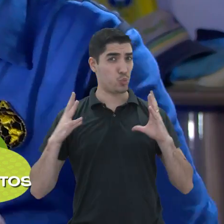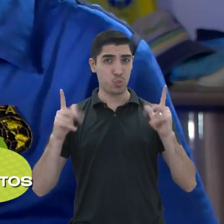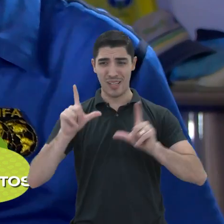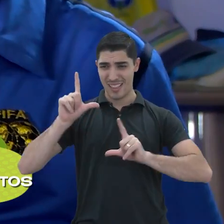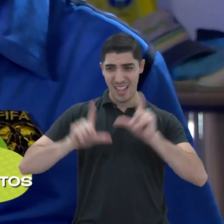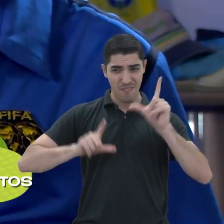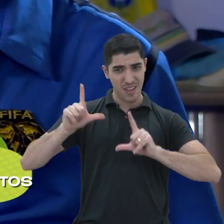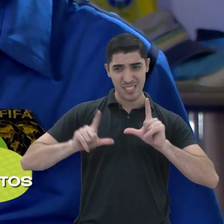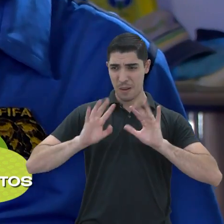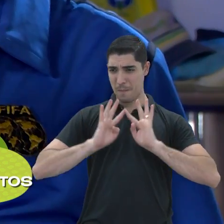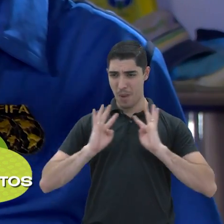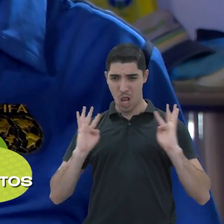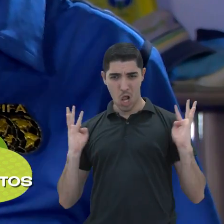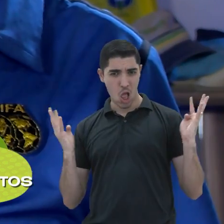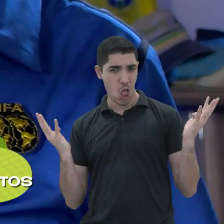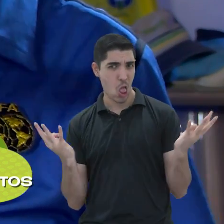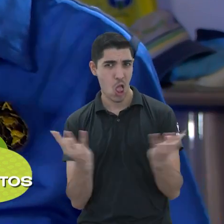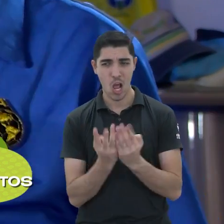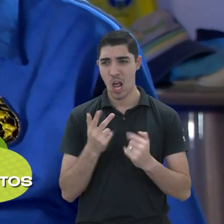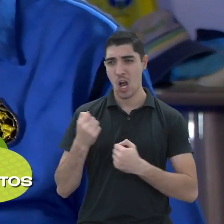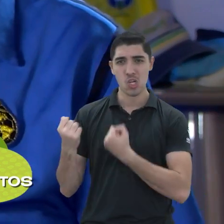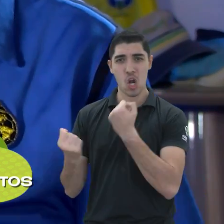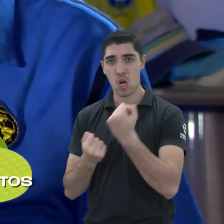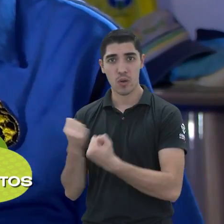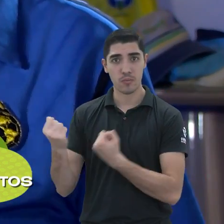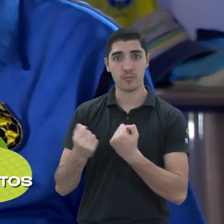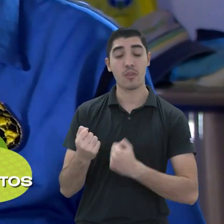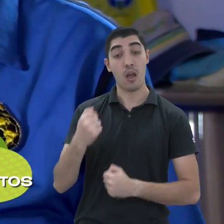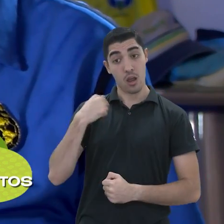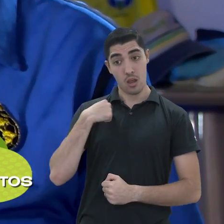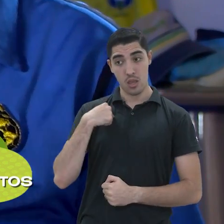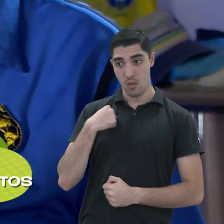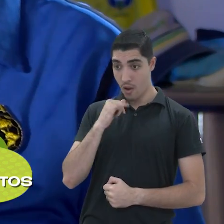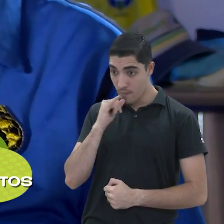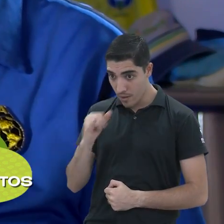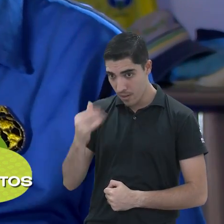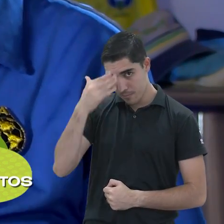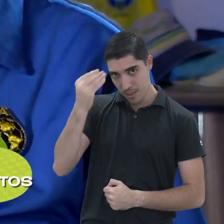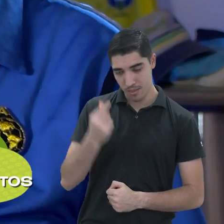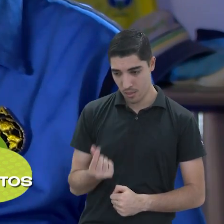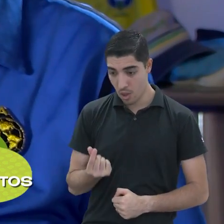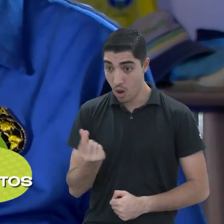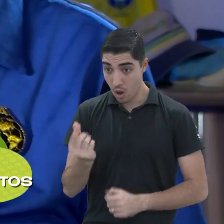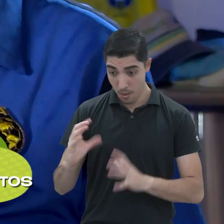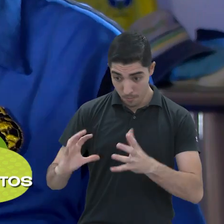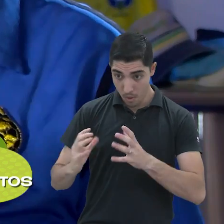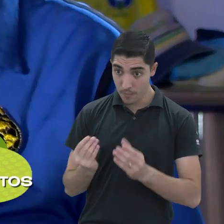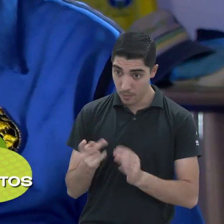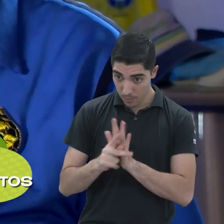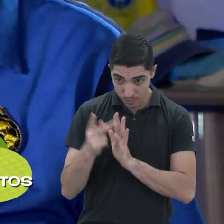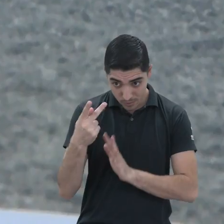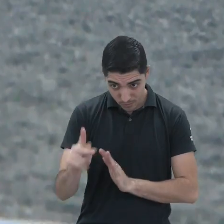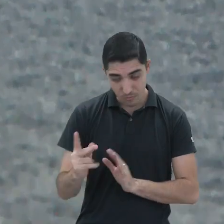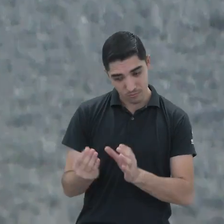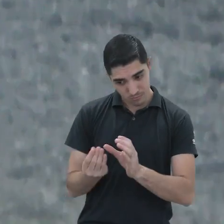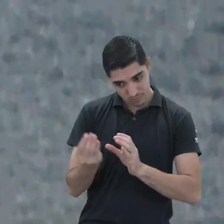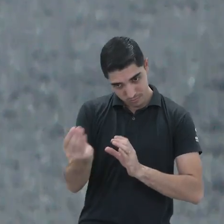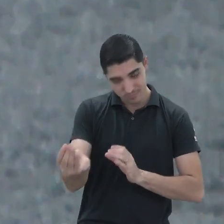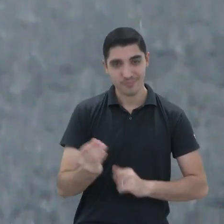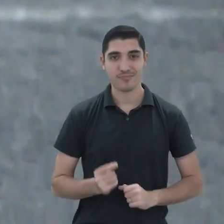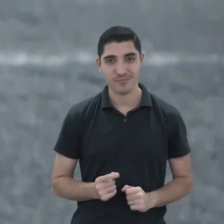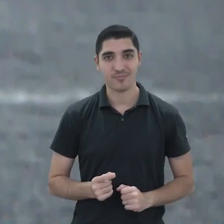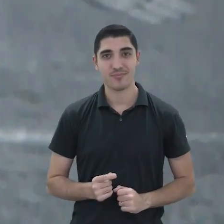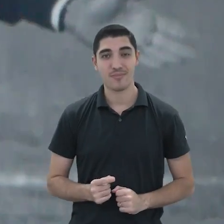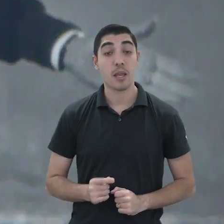todo atrás dele correndo, dando volta, e eu fui lá no Ranulfo e disse, você guarda essa bola, porque essa bola é minha. Mas